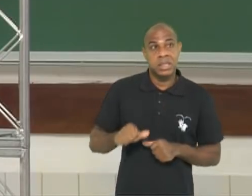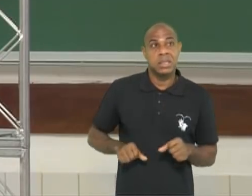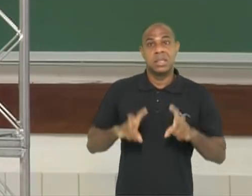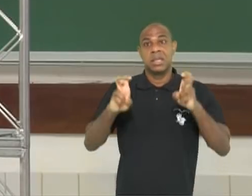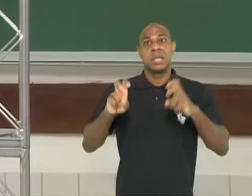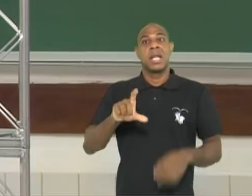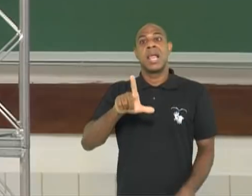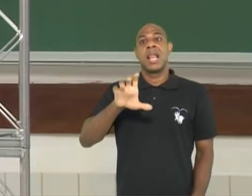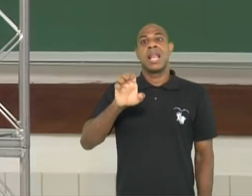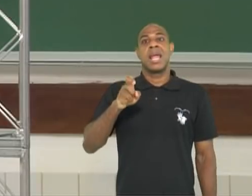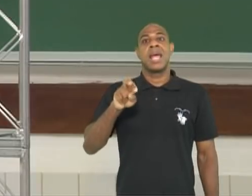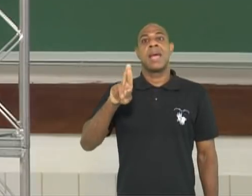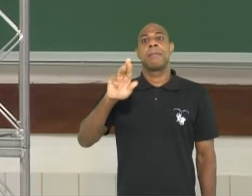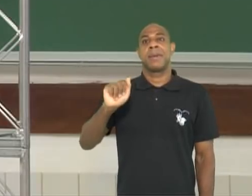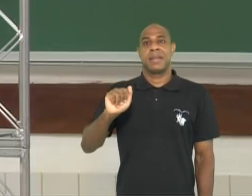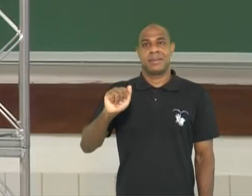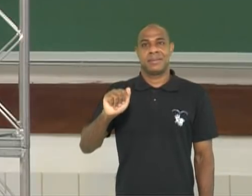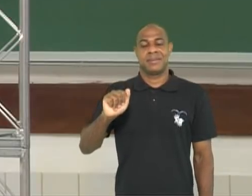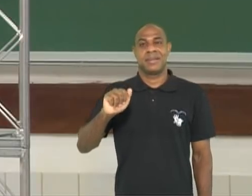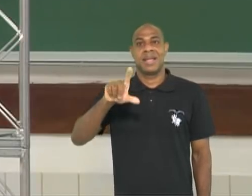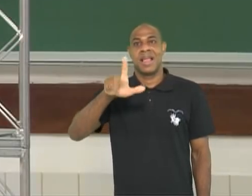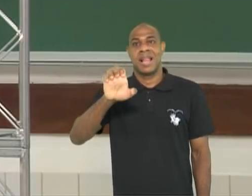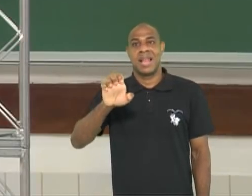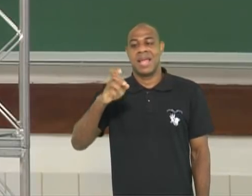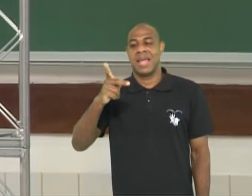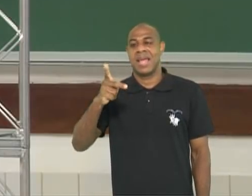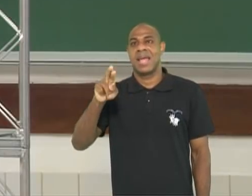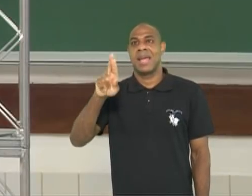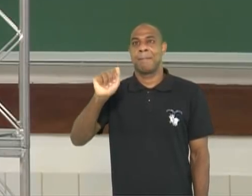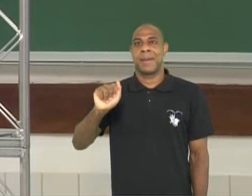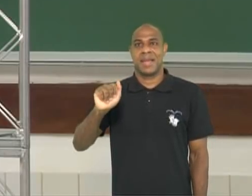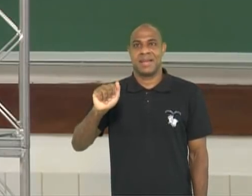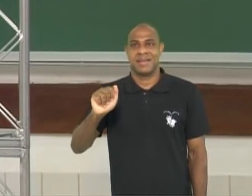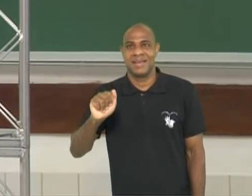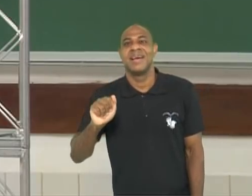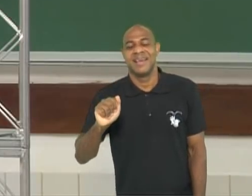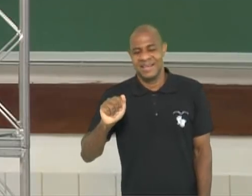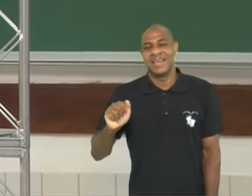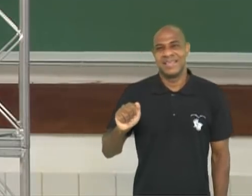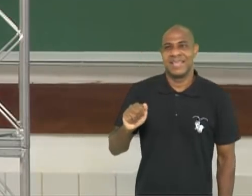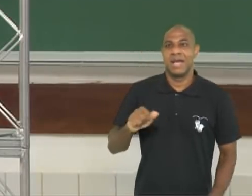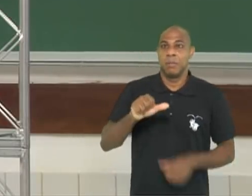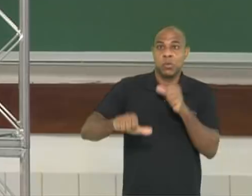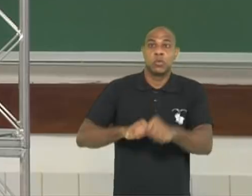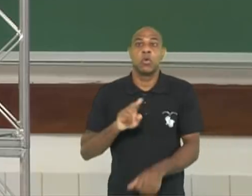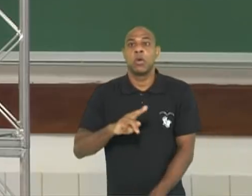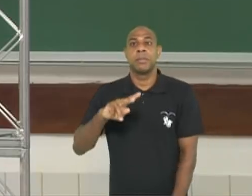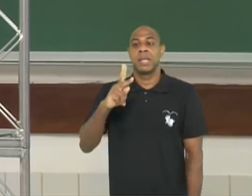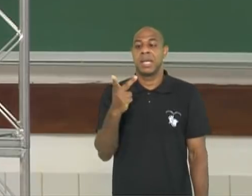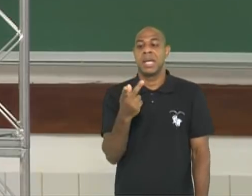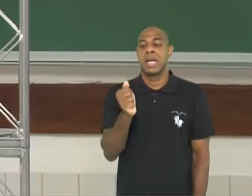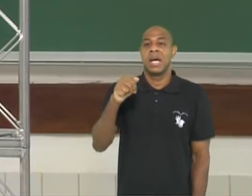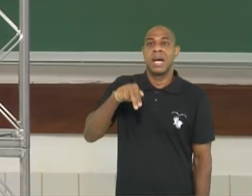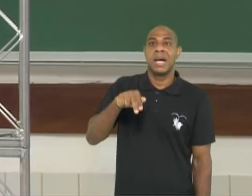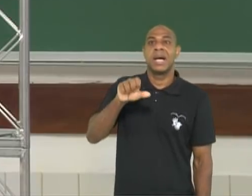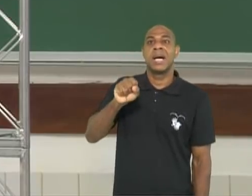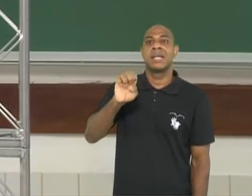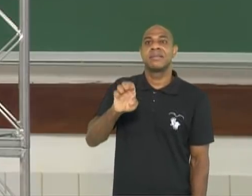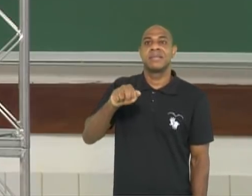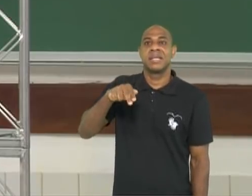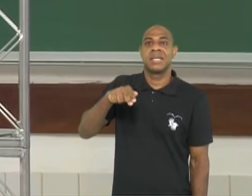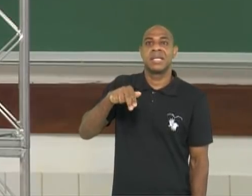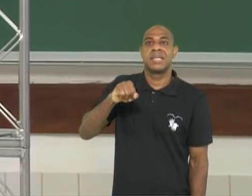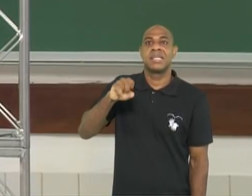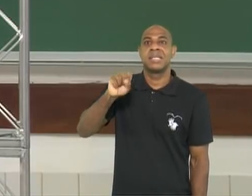de lepra para hanseníase, para que mudasse essa visão discriminatória, bíblica, negativa, bíblica não, né, uma histórica,